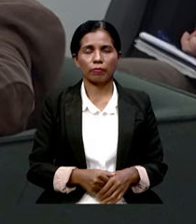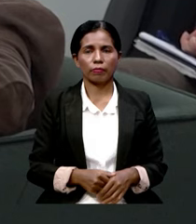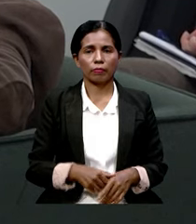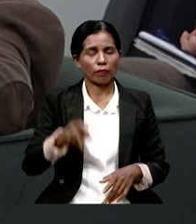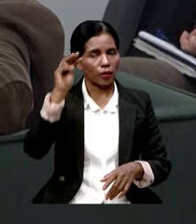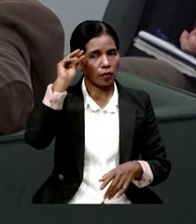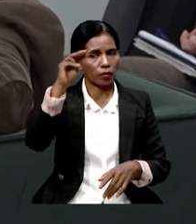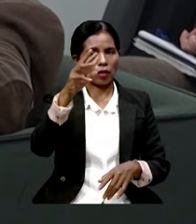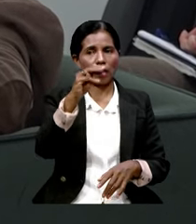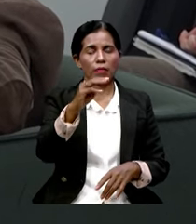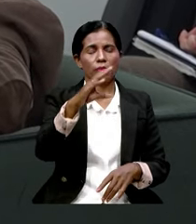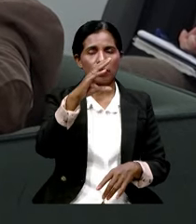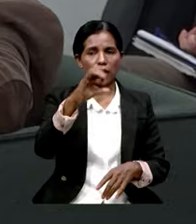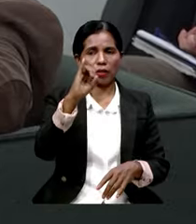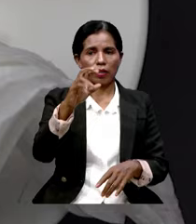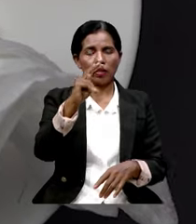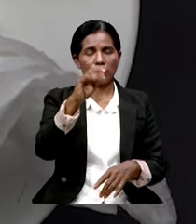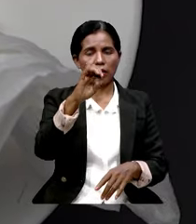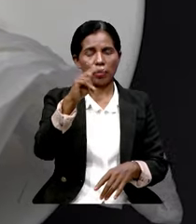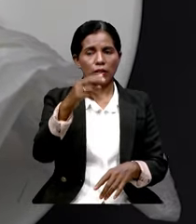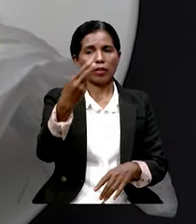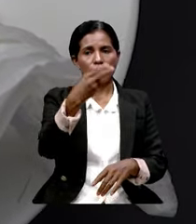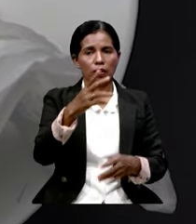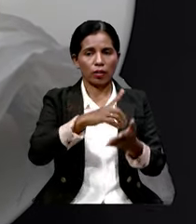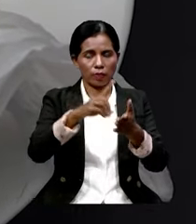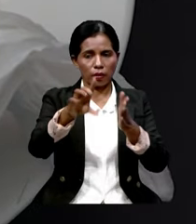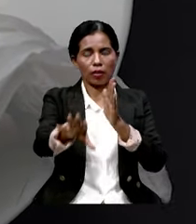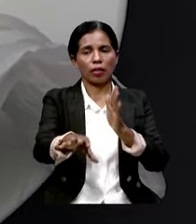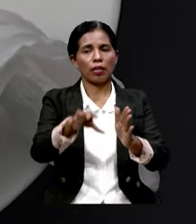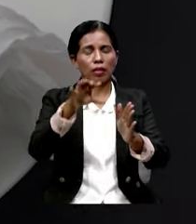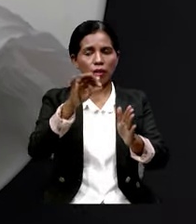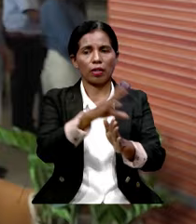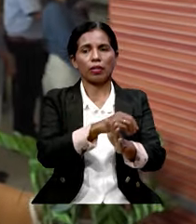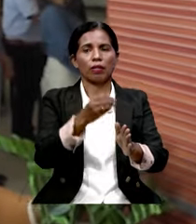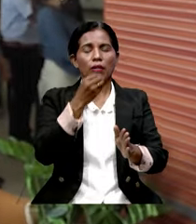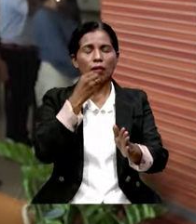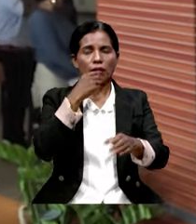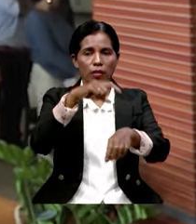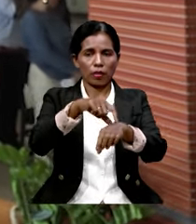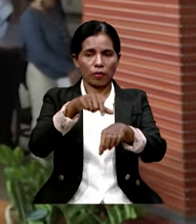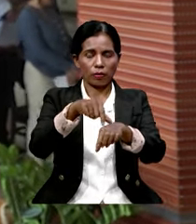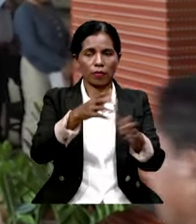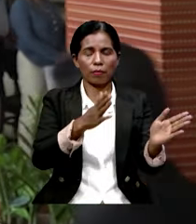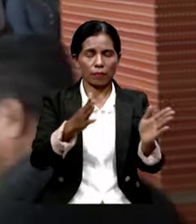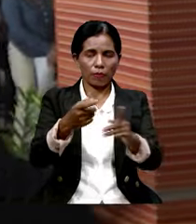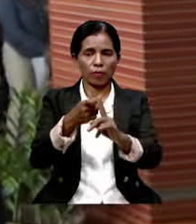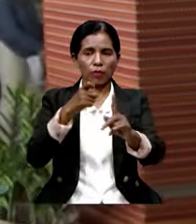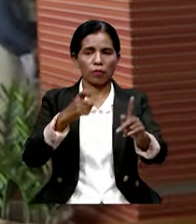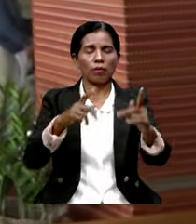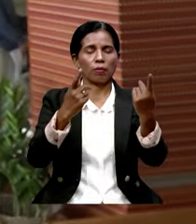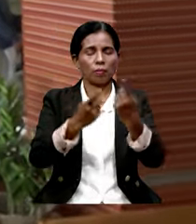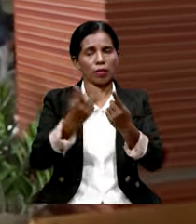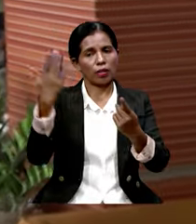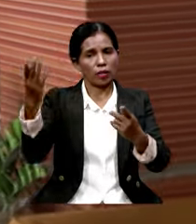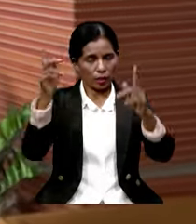Ministro Comércio e Indústria Nino Pereira, quinta semana, né? Heta incidente já foi em consumo doce nebe prepara russa empresa e a Timor